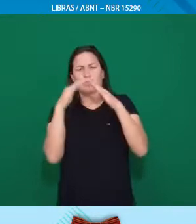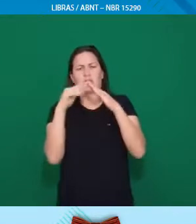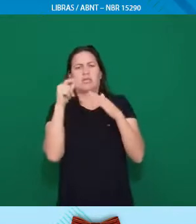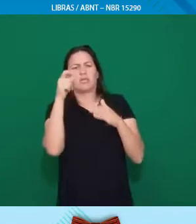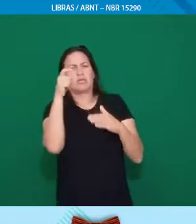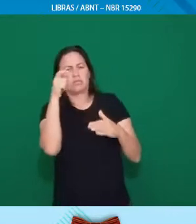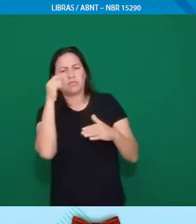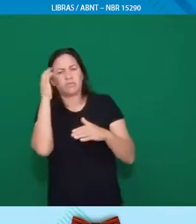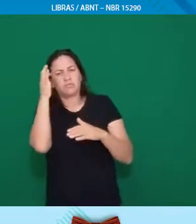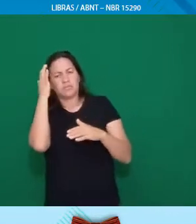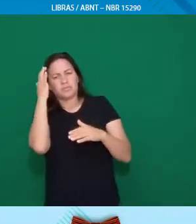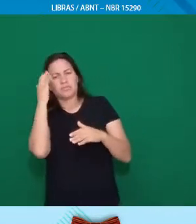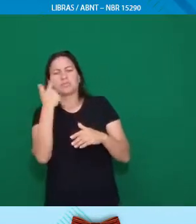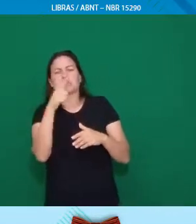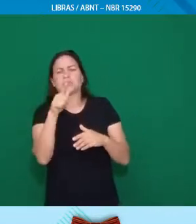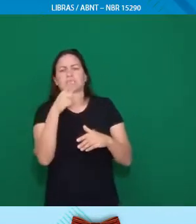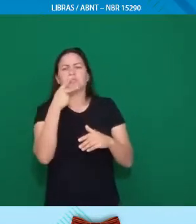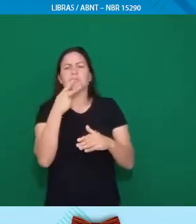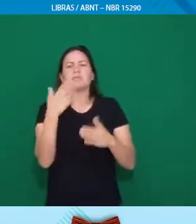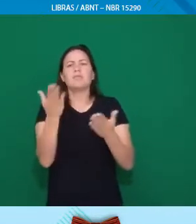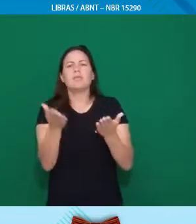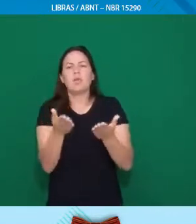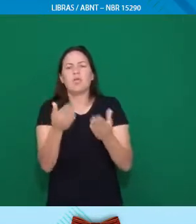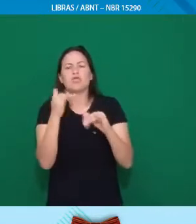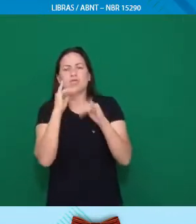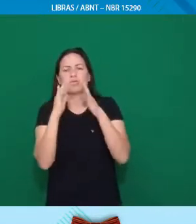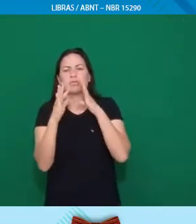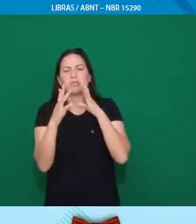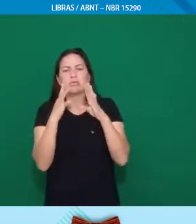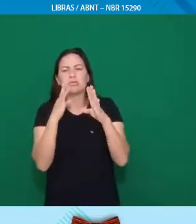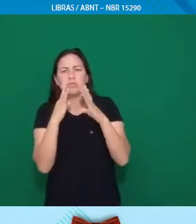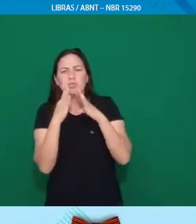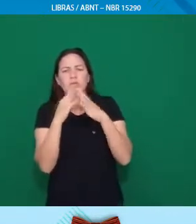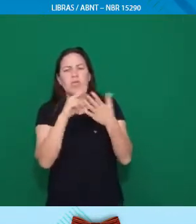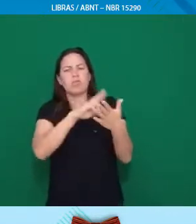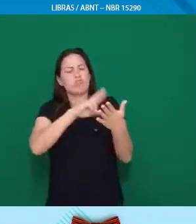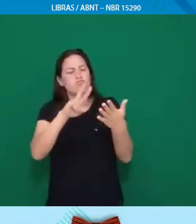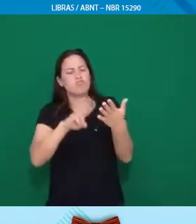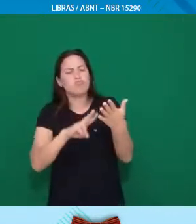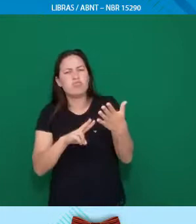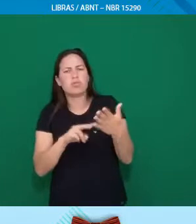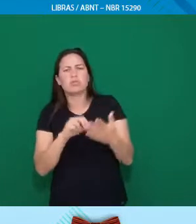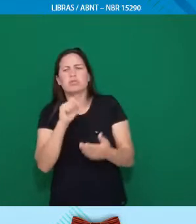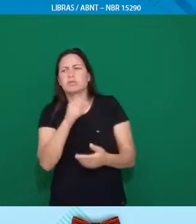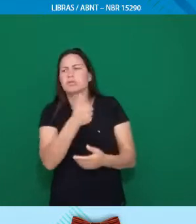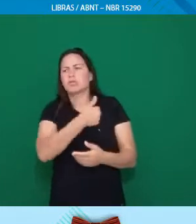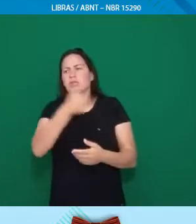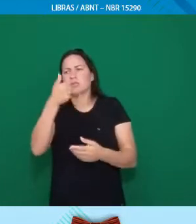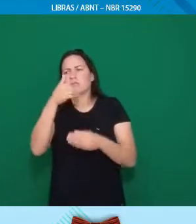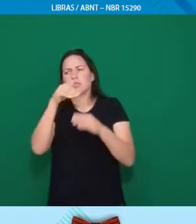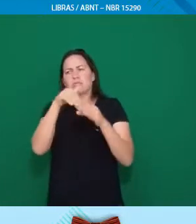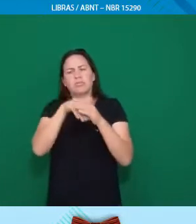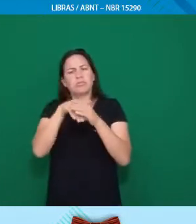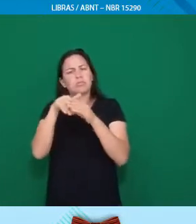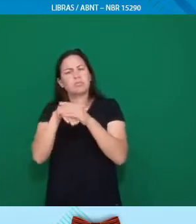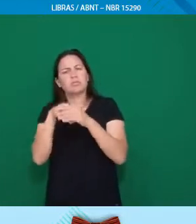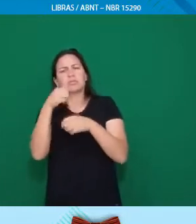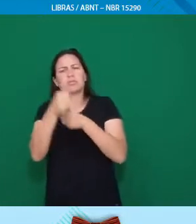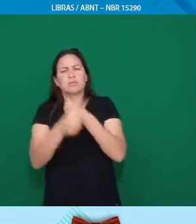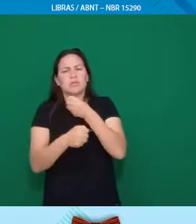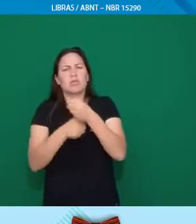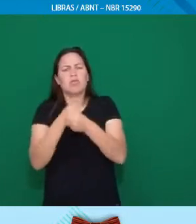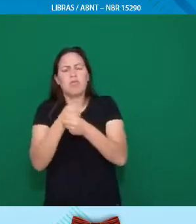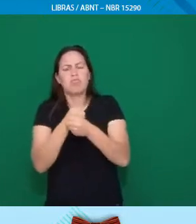de cada cidadão e cidadã dessa forma lançarei hoje nas redes sociais um questionário de avaliação desse primeiro ano de Mandato